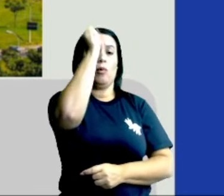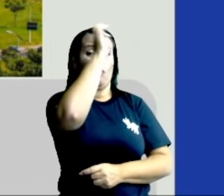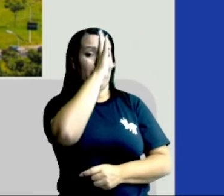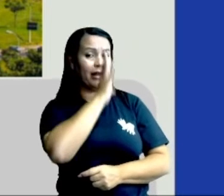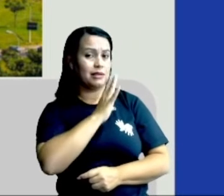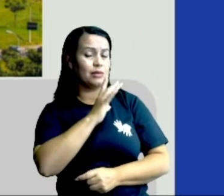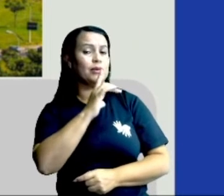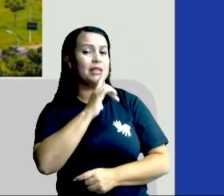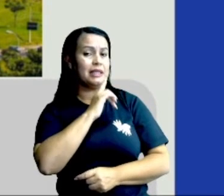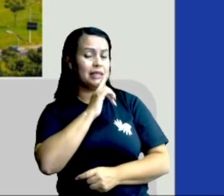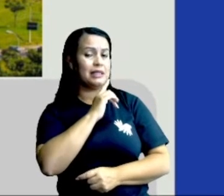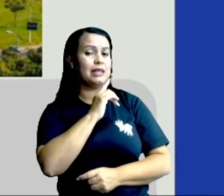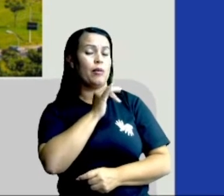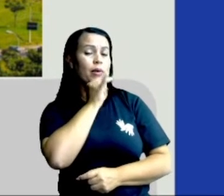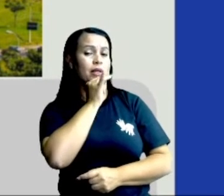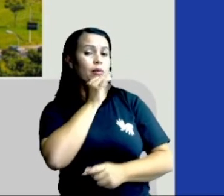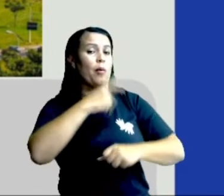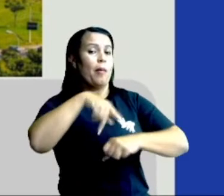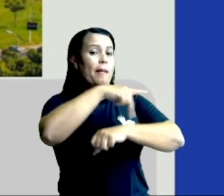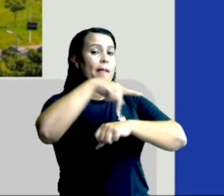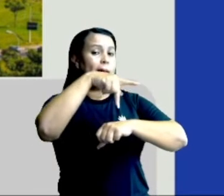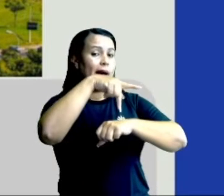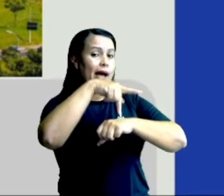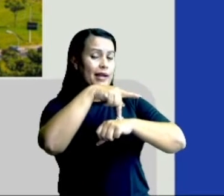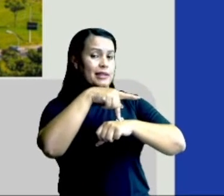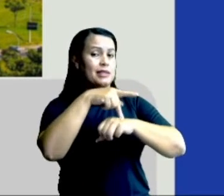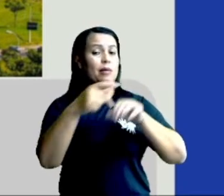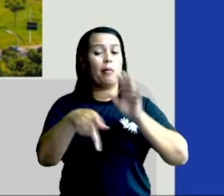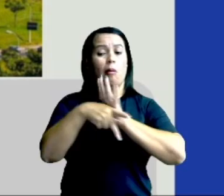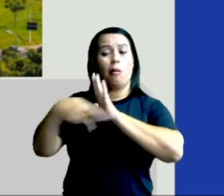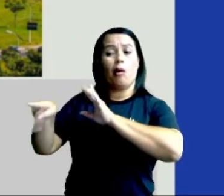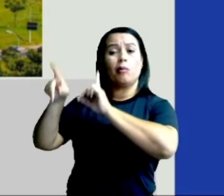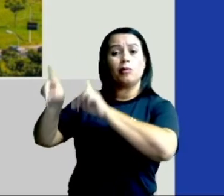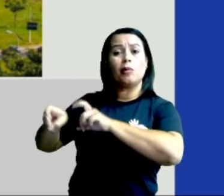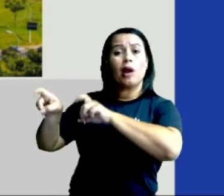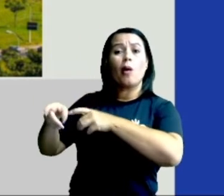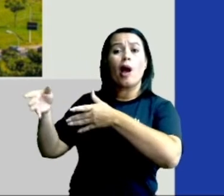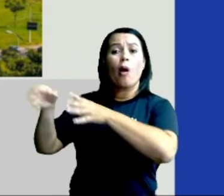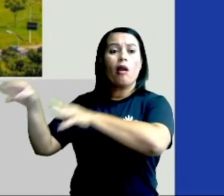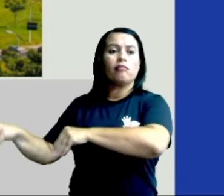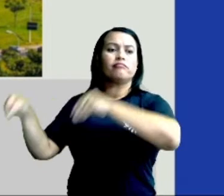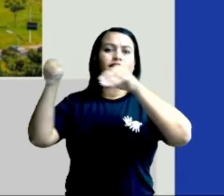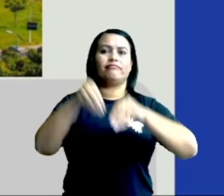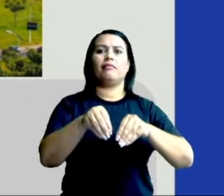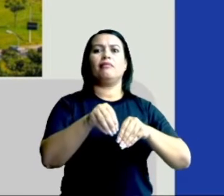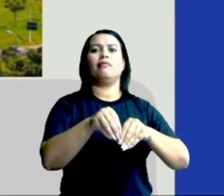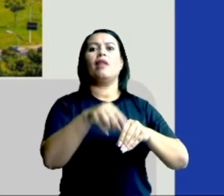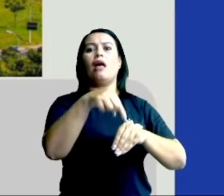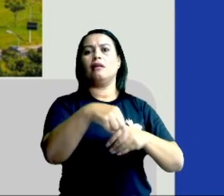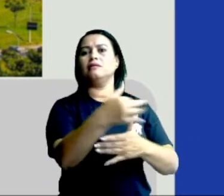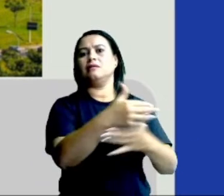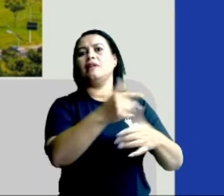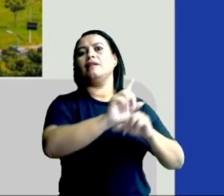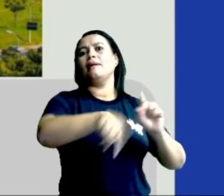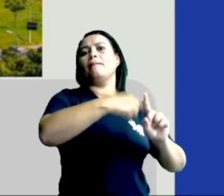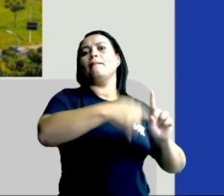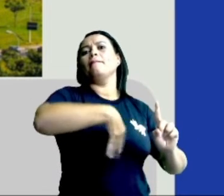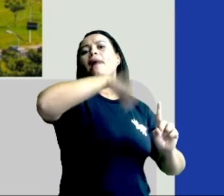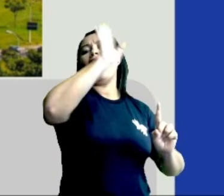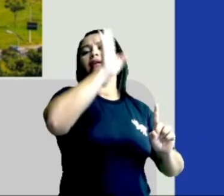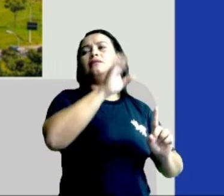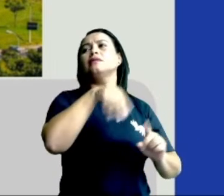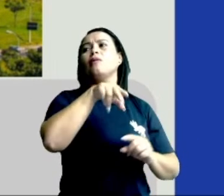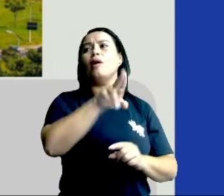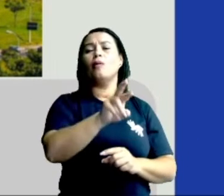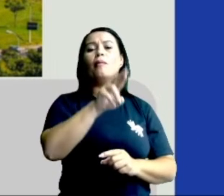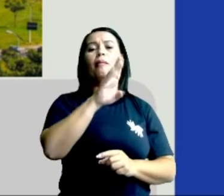era considerado um país agrário ou predominantemente rural e que hoje em dia não mais é. Certo? Então, urbanização é